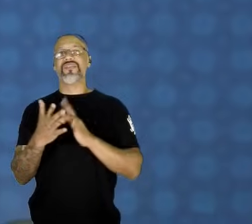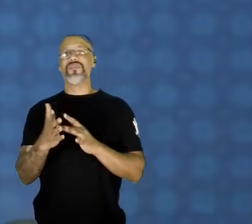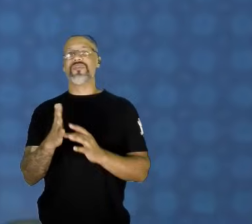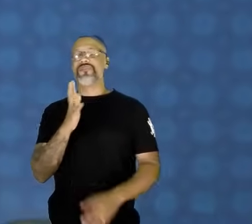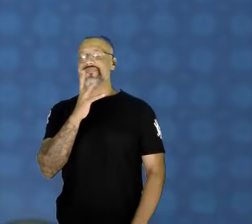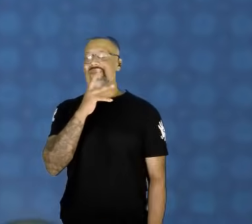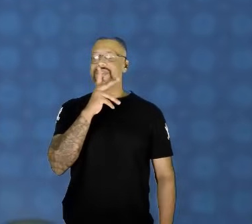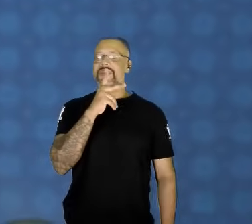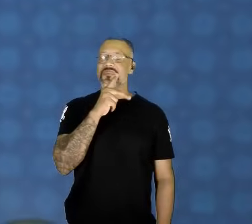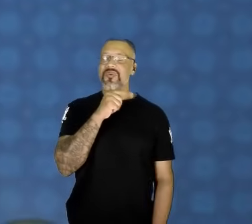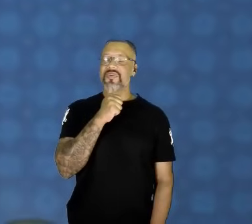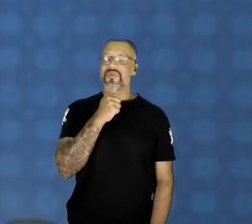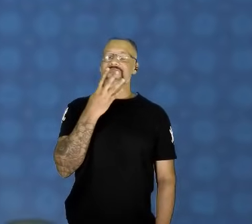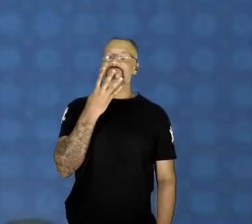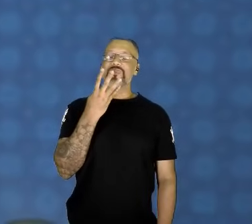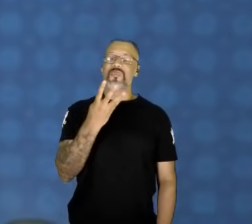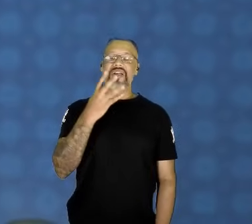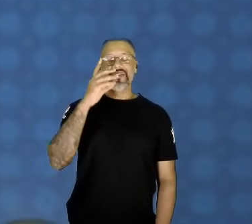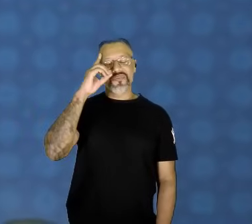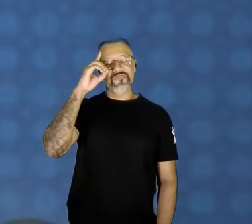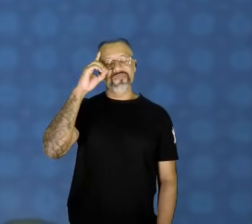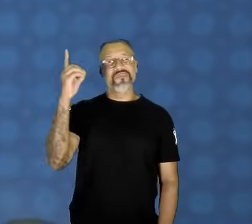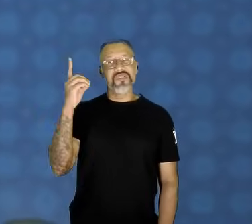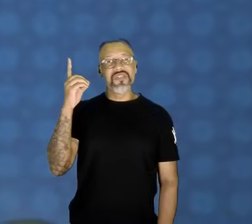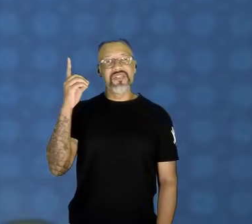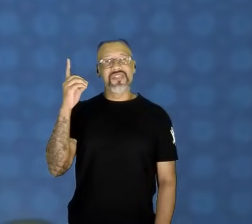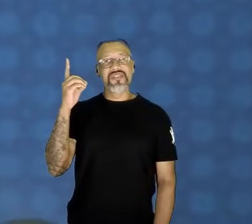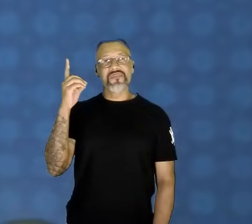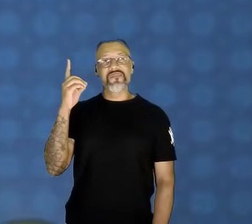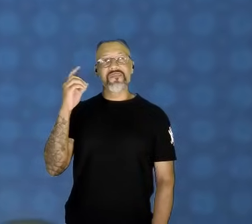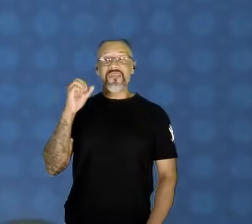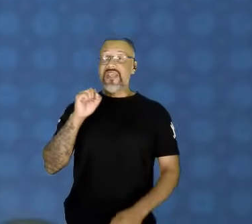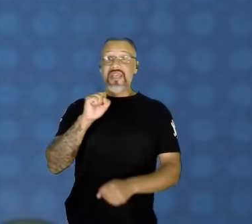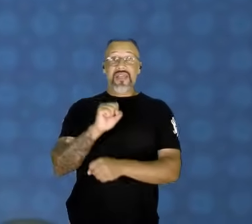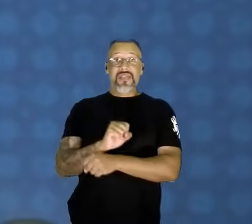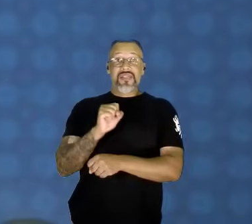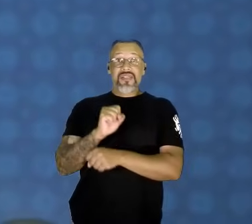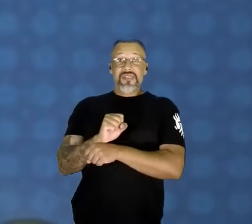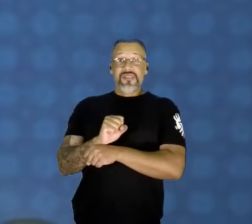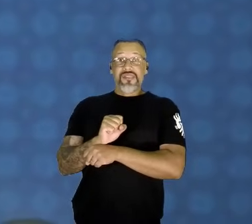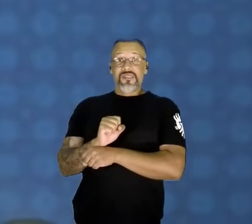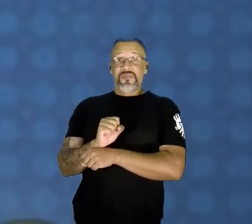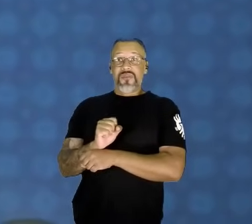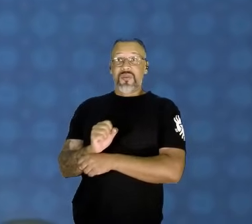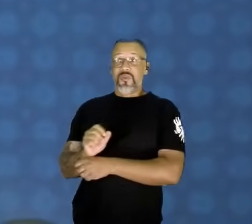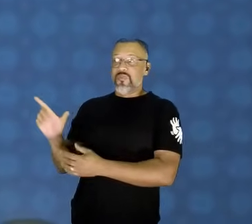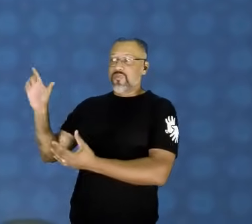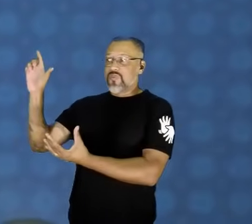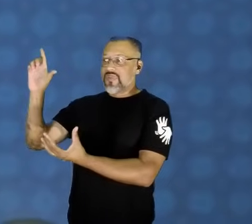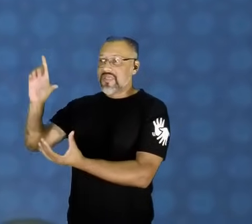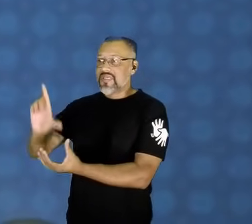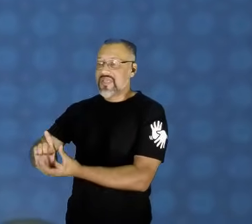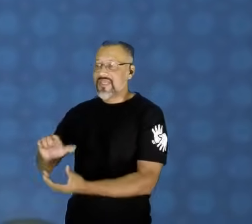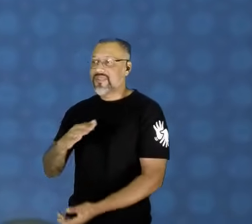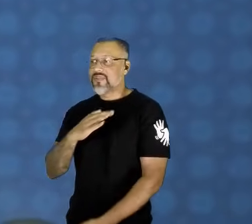Ele esperou Lázaro morrer. Ele esperou tudo piorar.